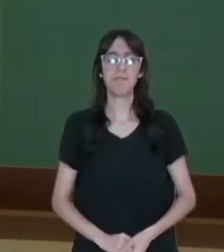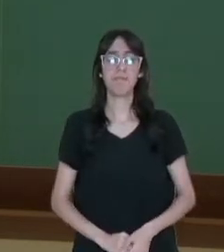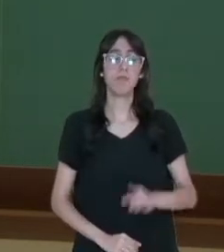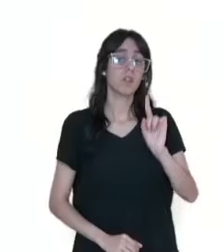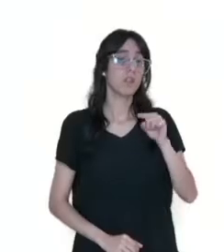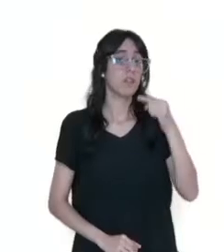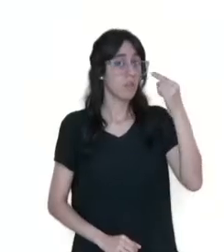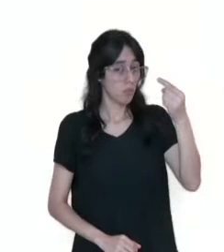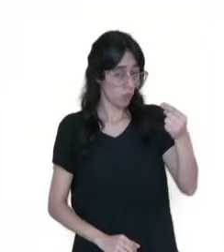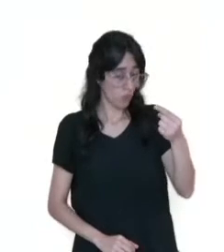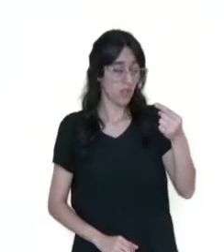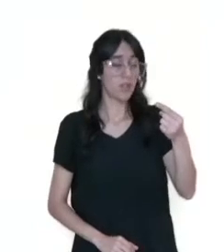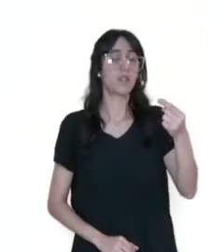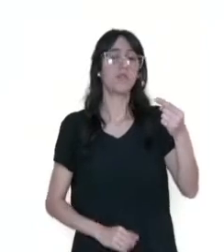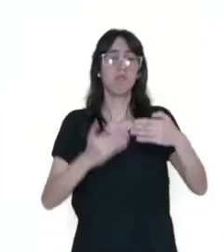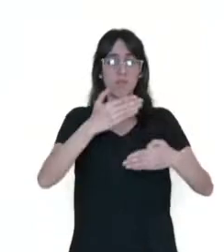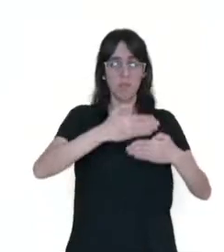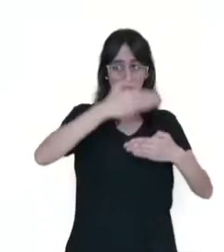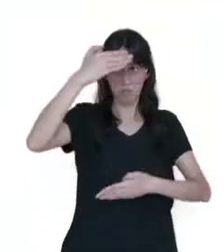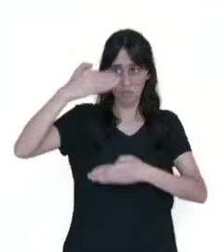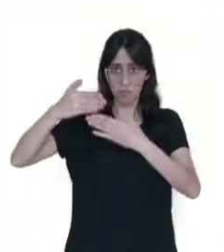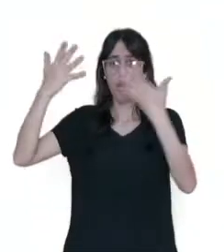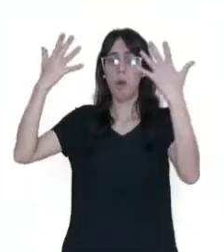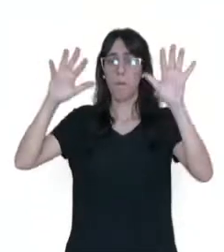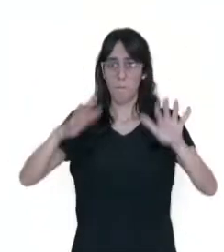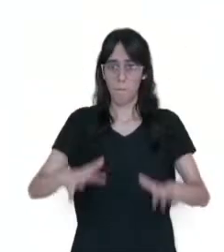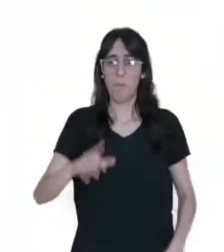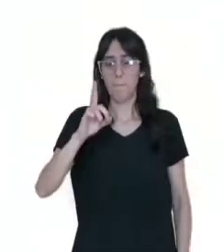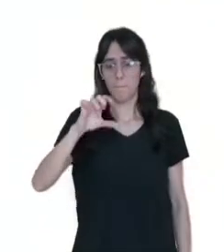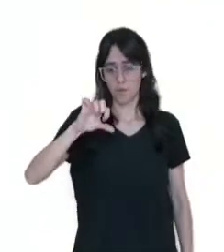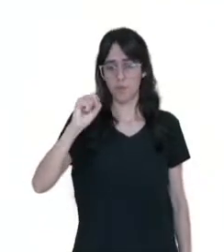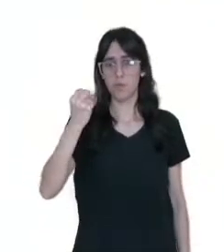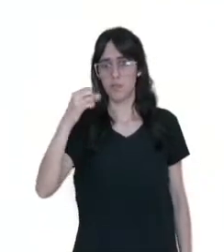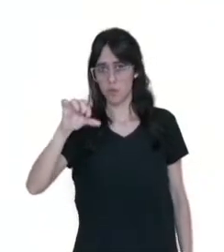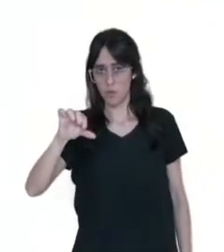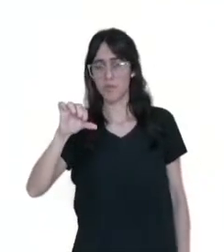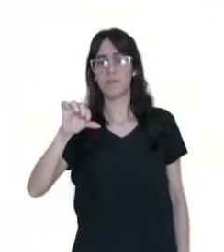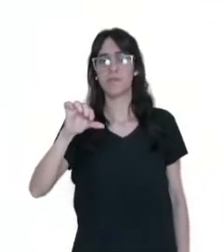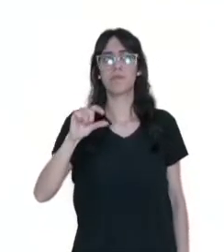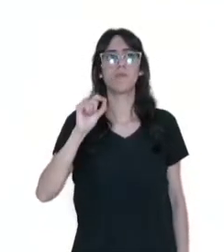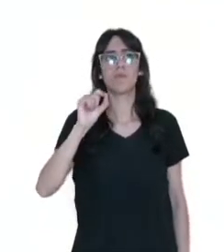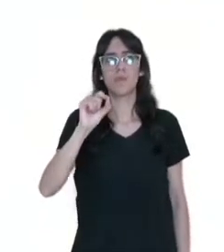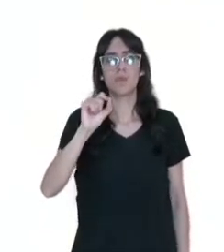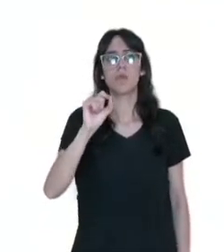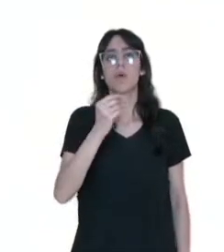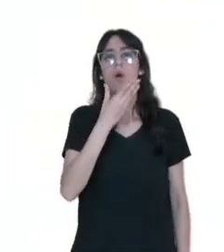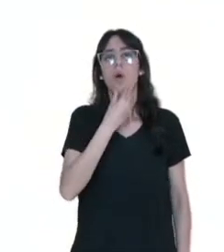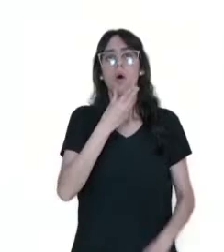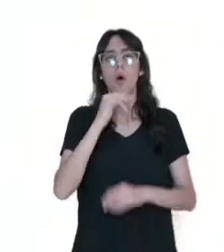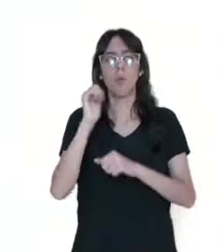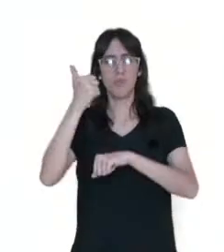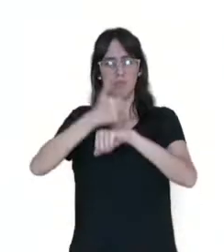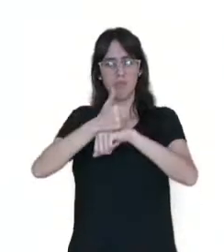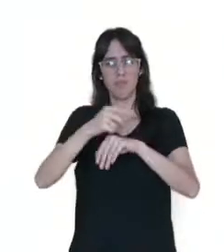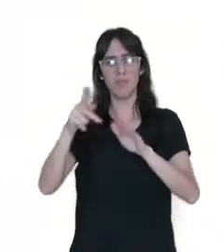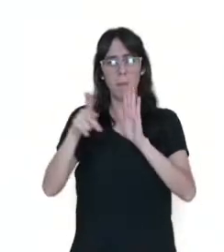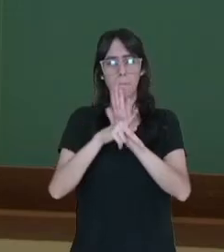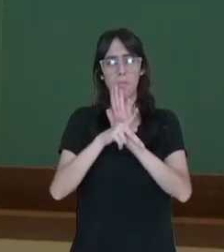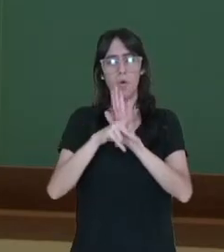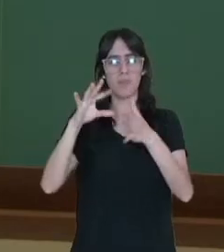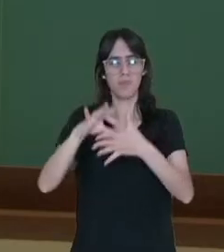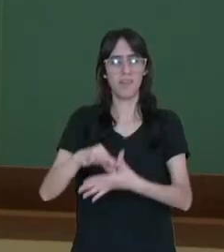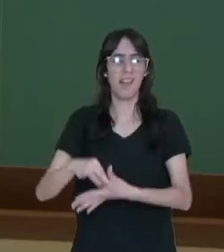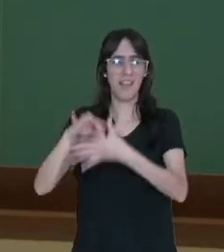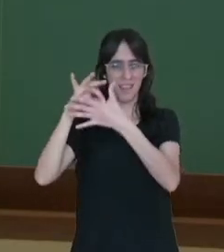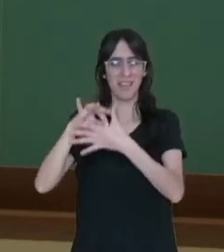Depois da queda do muro, 9 de novembro de 1989, o chanceler da Alemanha Ocidental, o líder do